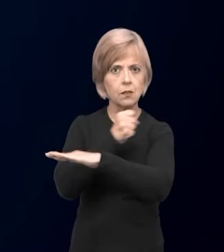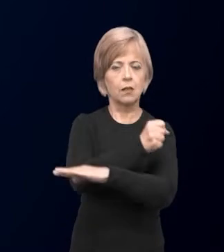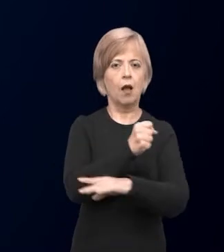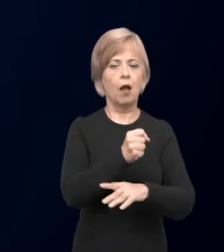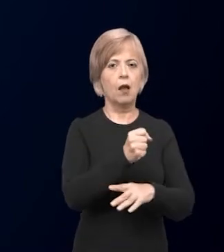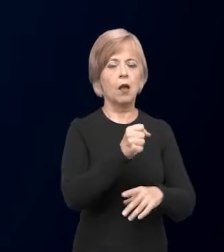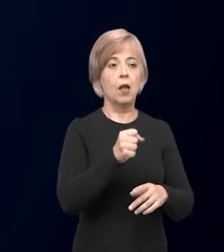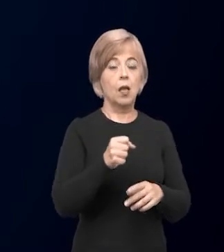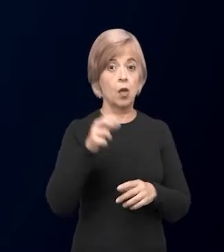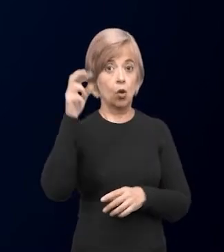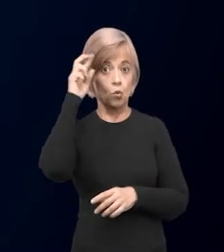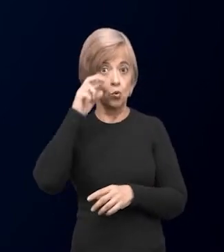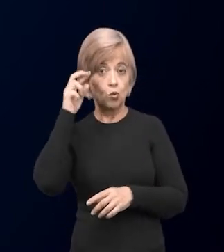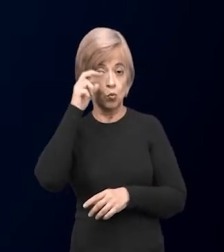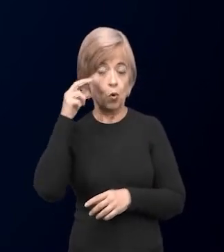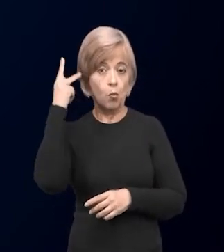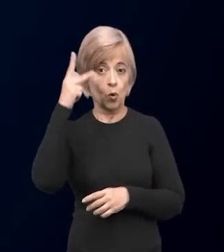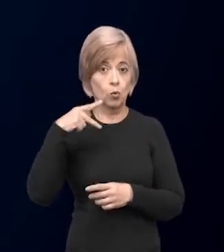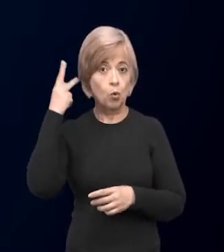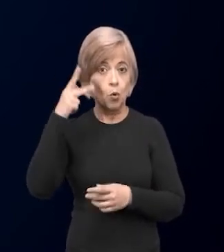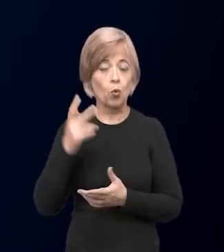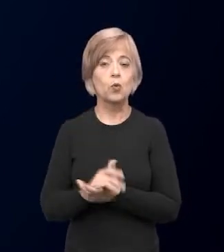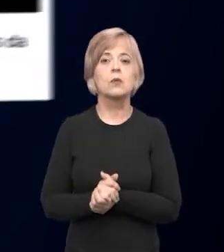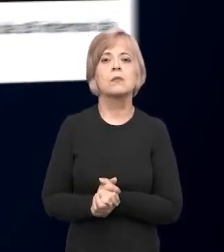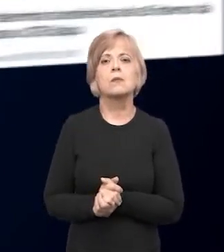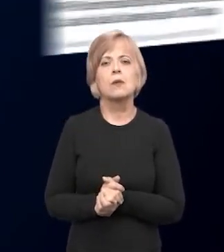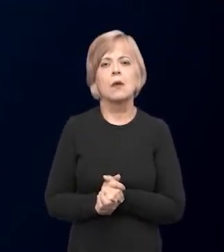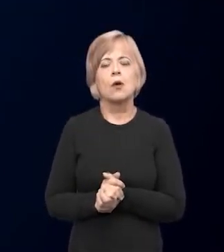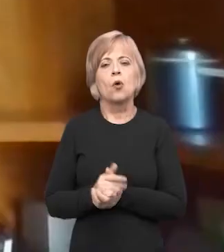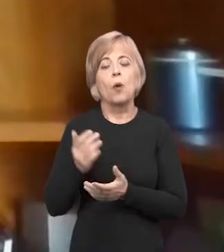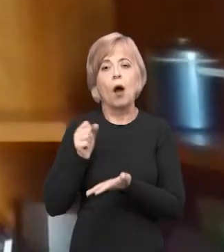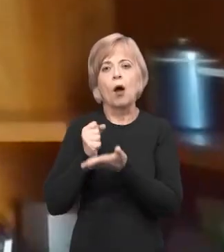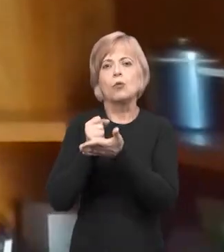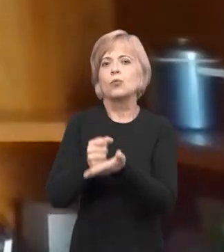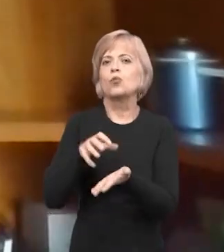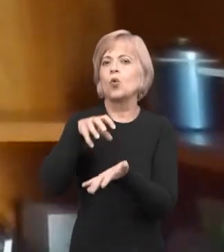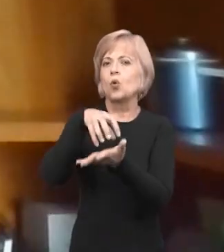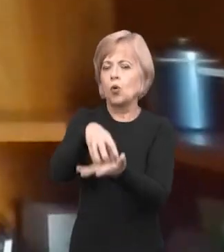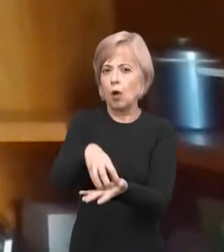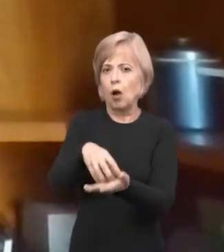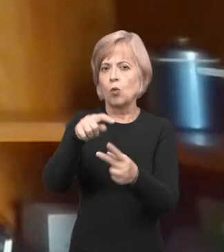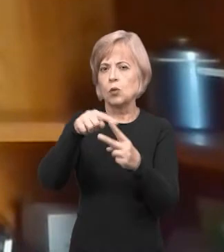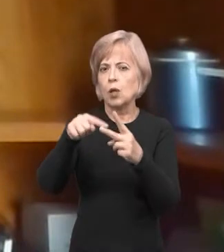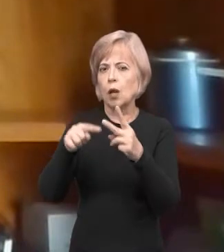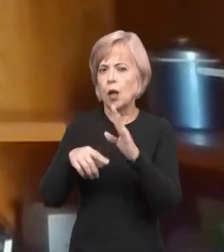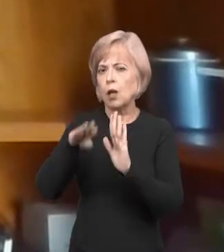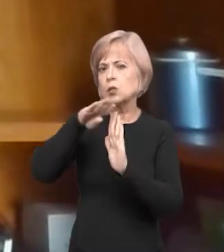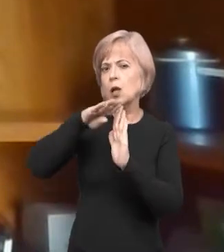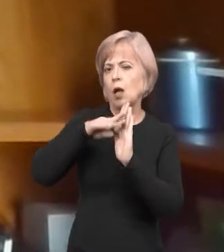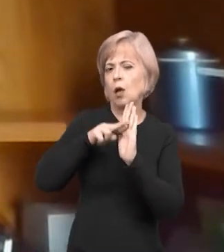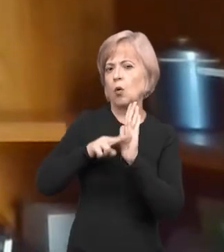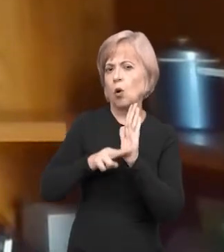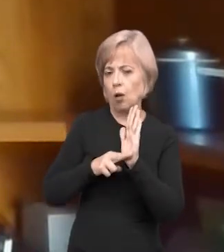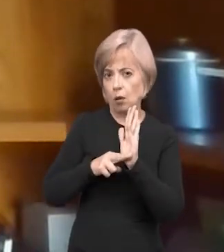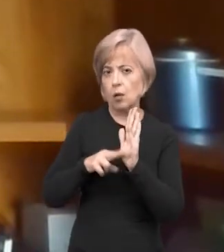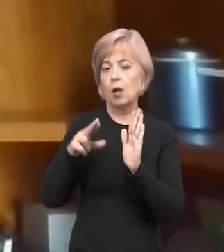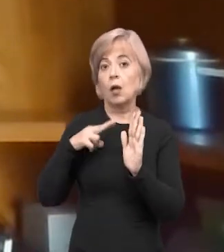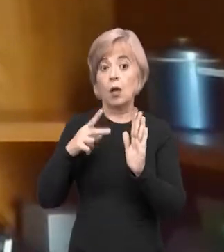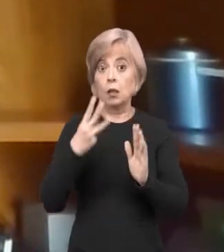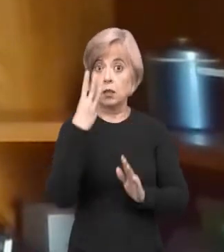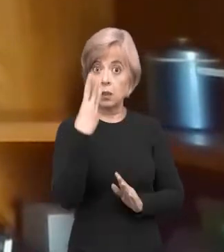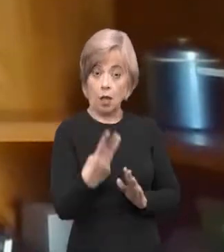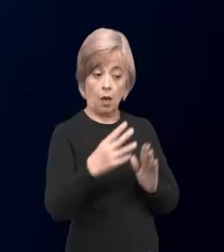conseguimos firmar, os promotores, né, com auxílio do CAL, 3 termos de ajustamento de conduta, criação inclusive de